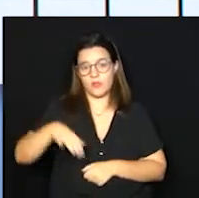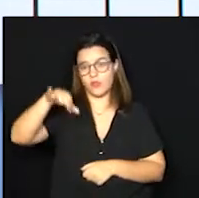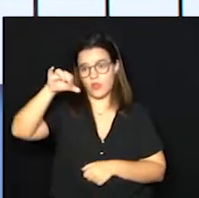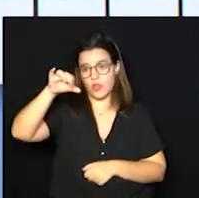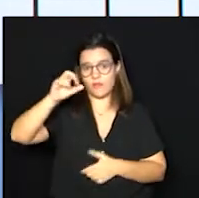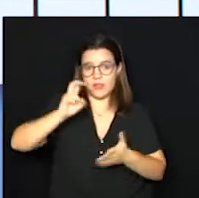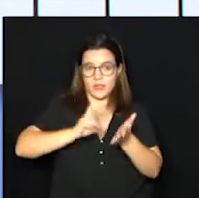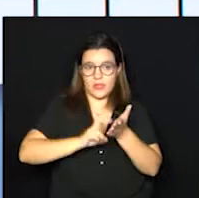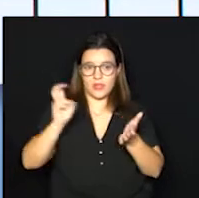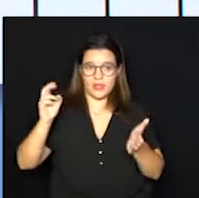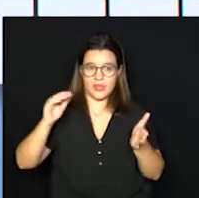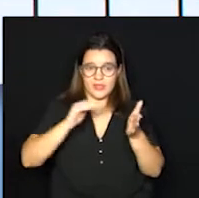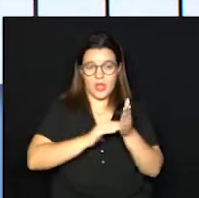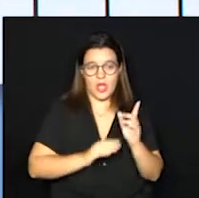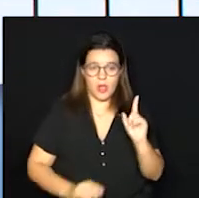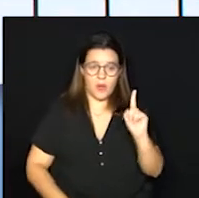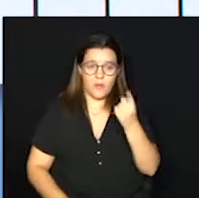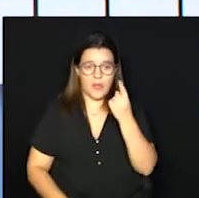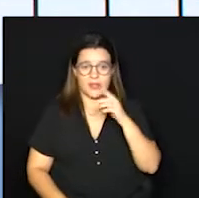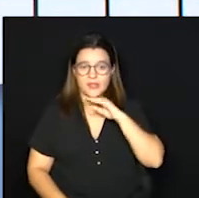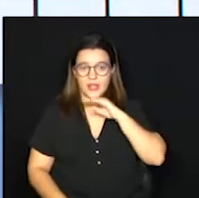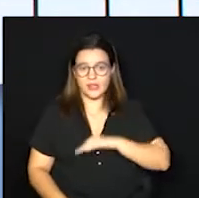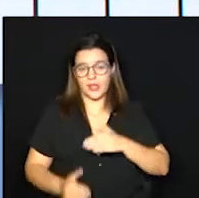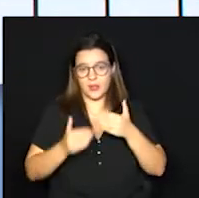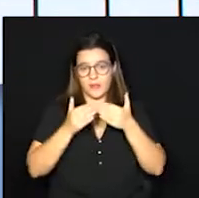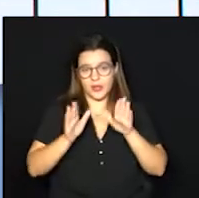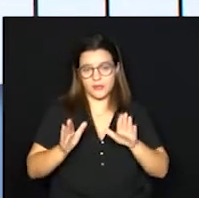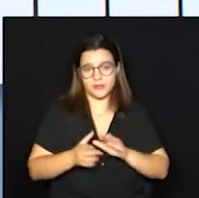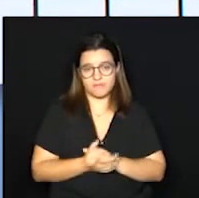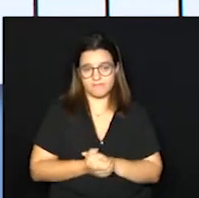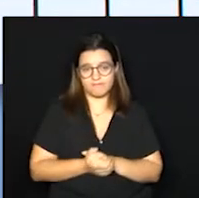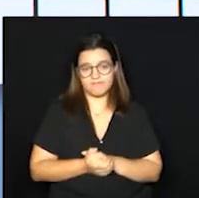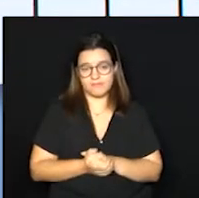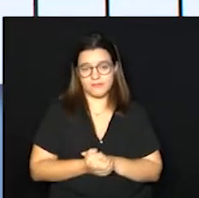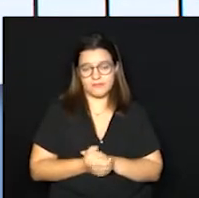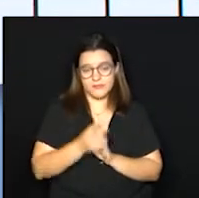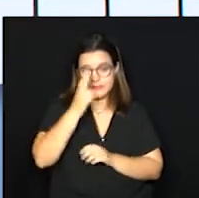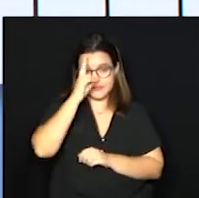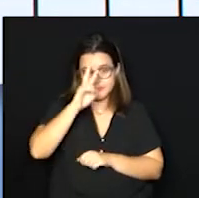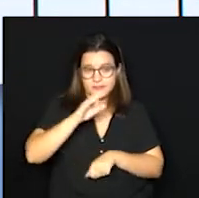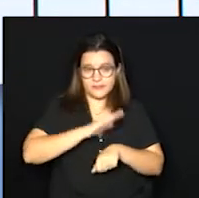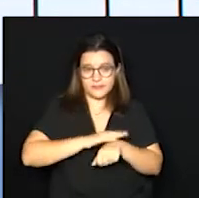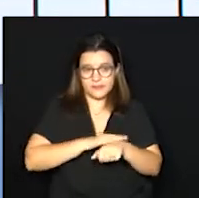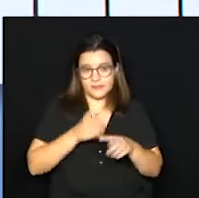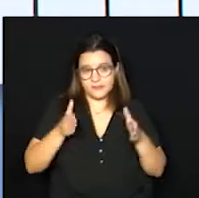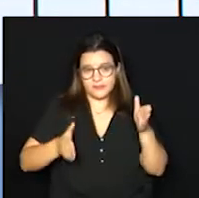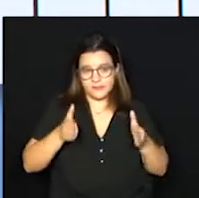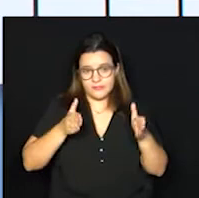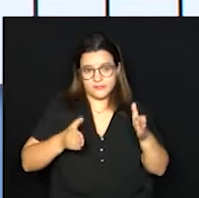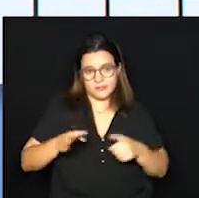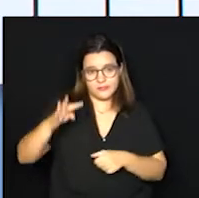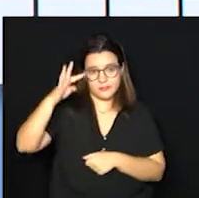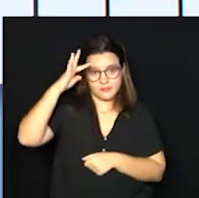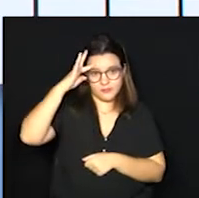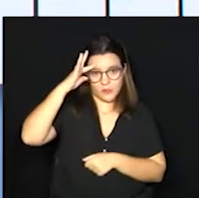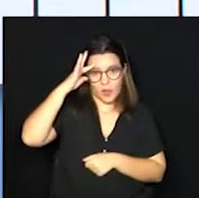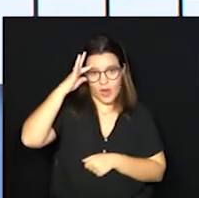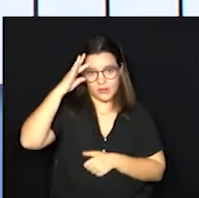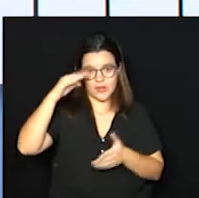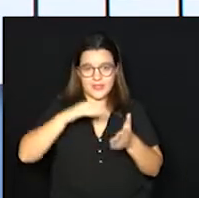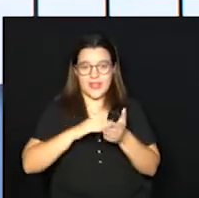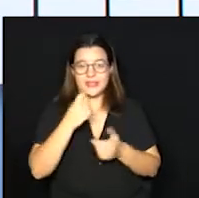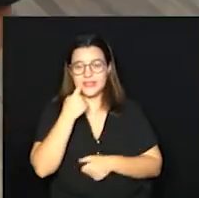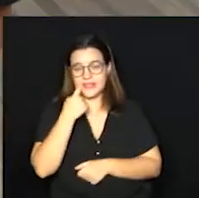9 da manhã à 1 da tarde. E lembrando que neste primeiro momento eles abrem de quarta a